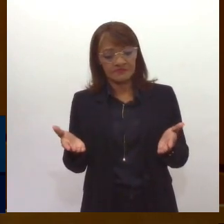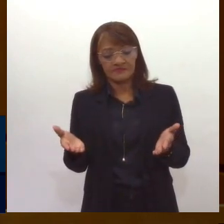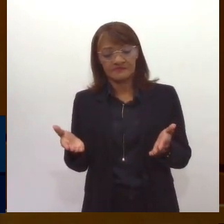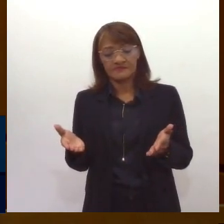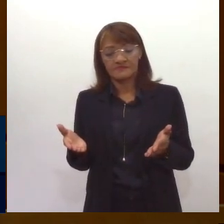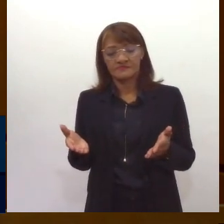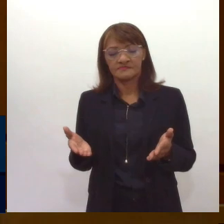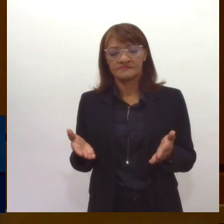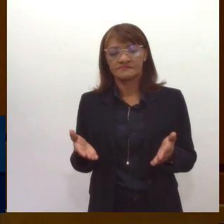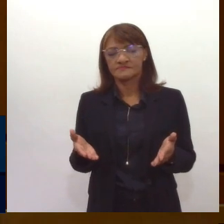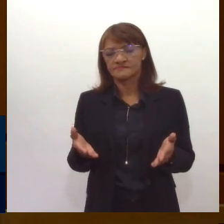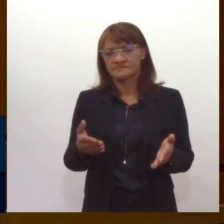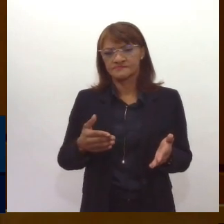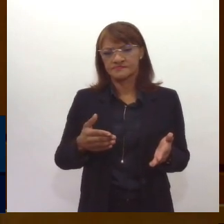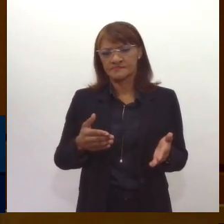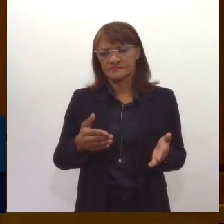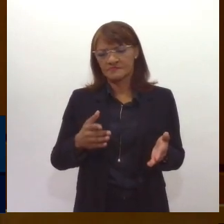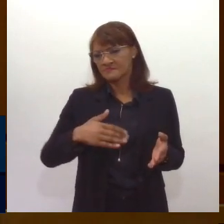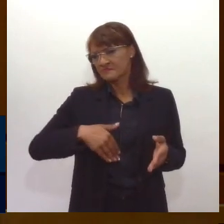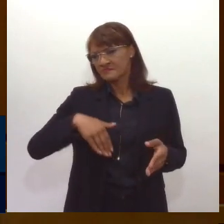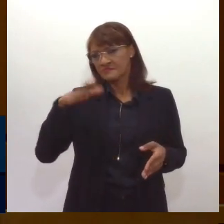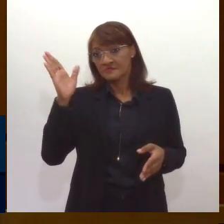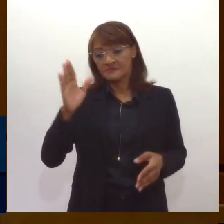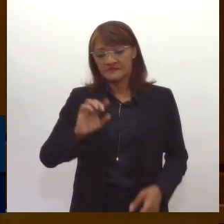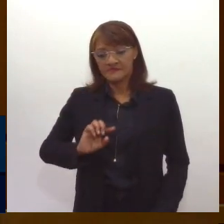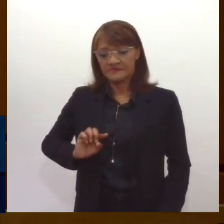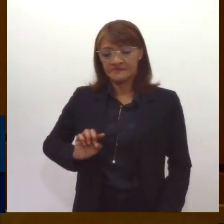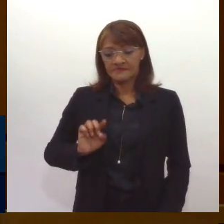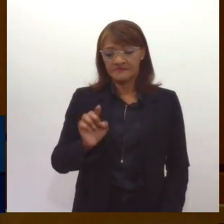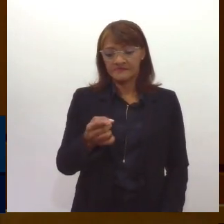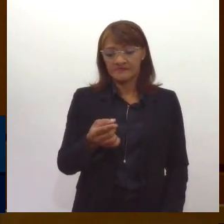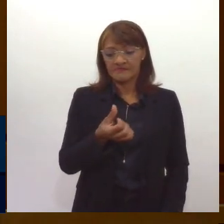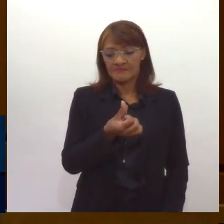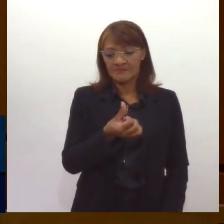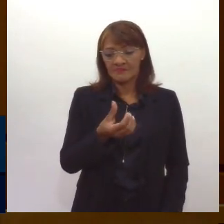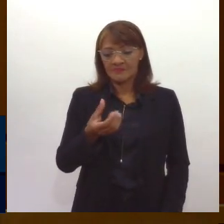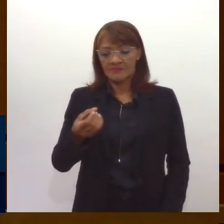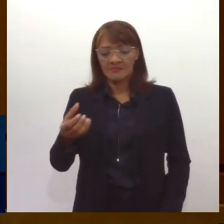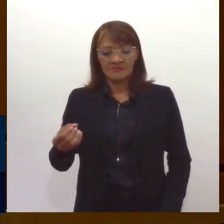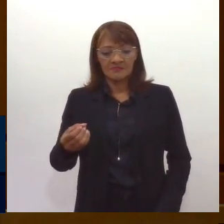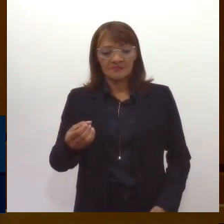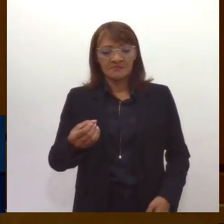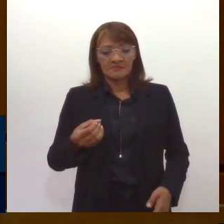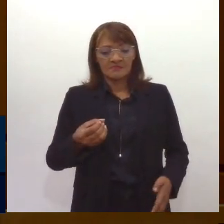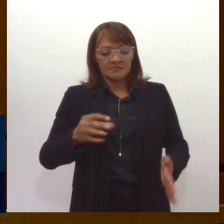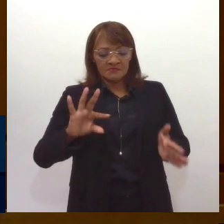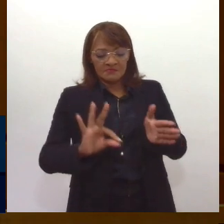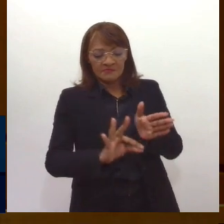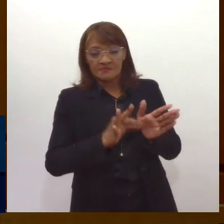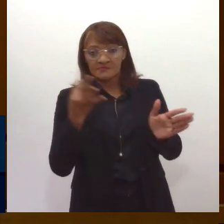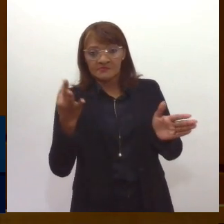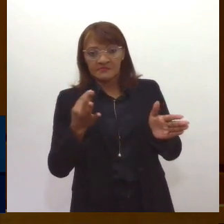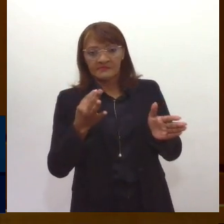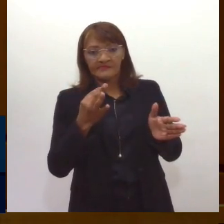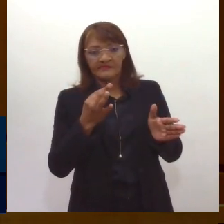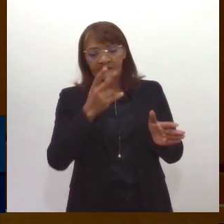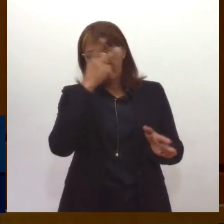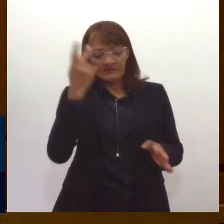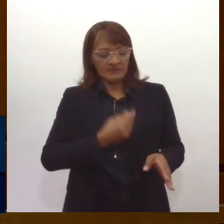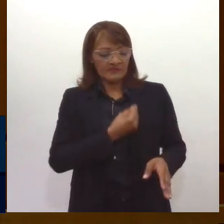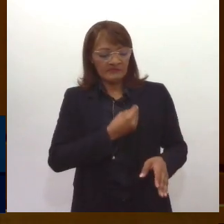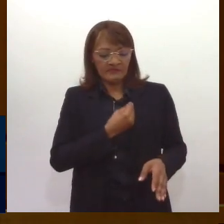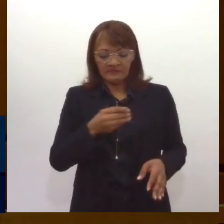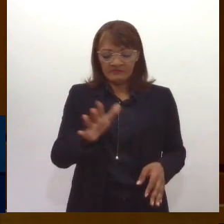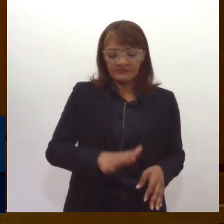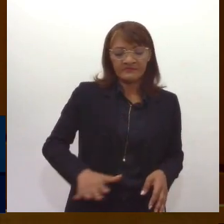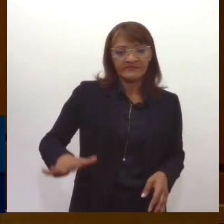com mais de 1.600 assinaturas dos moradores daquela região, solicitando